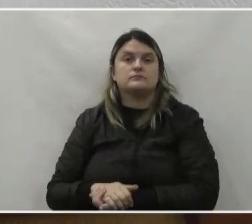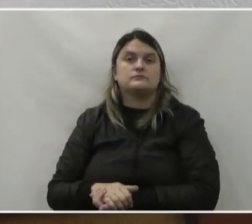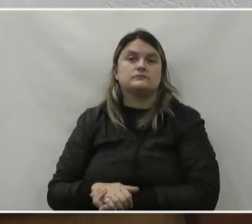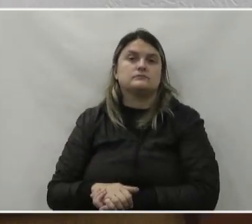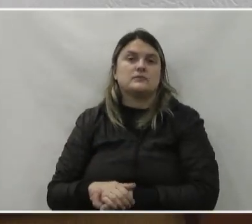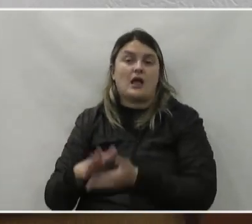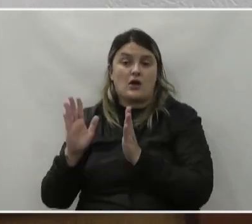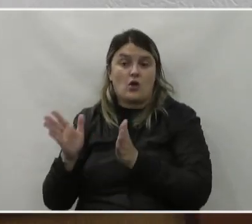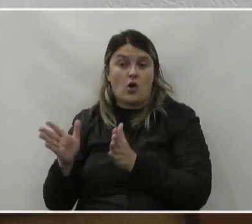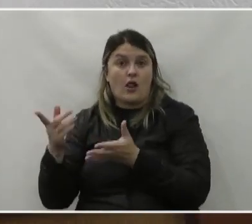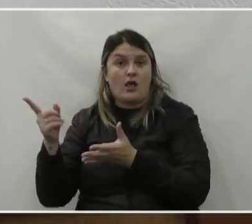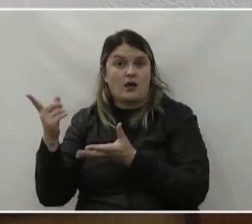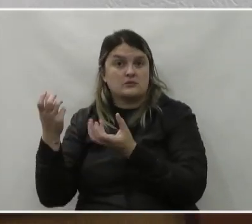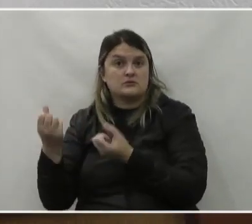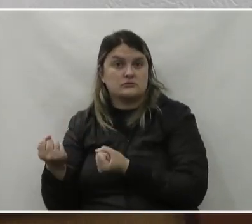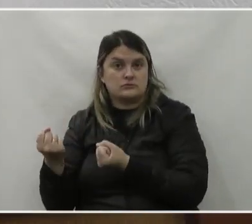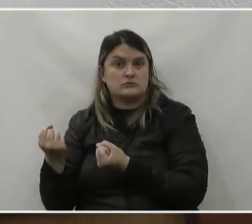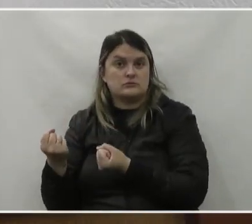agora ela veio aceitar